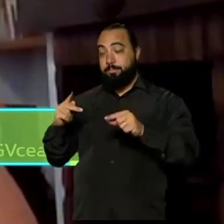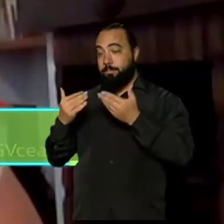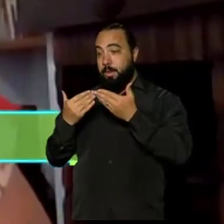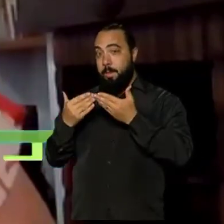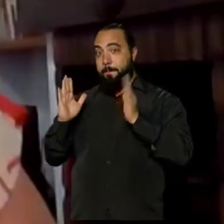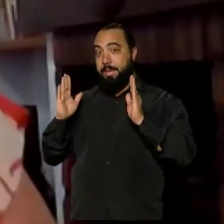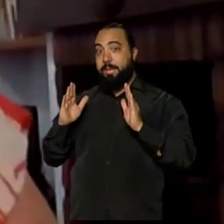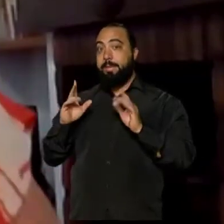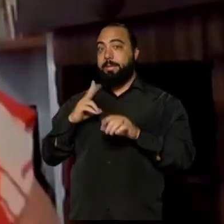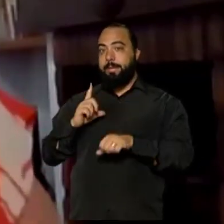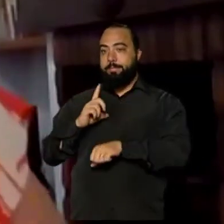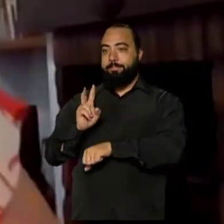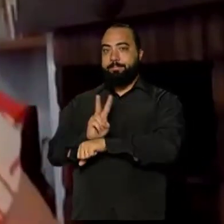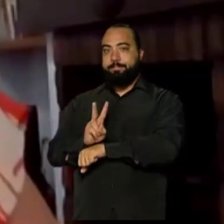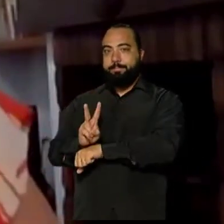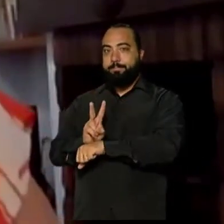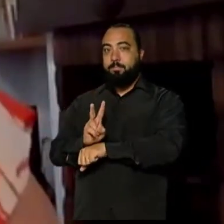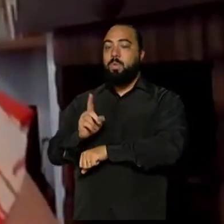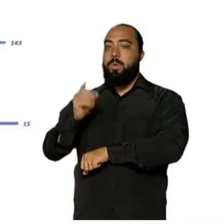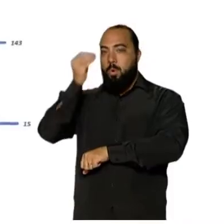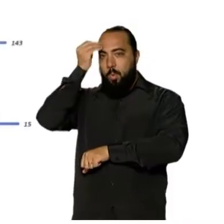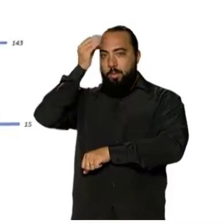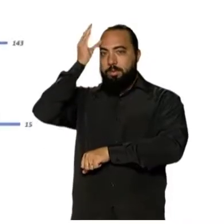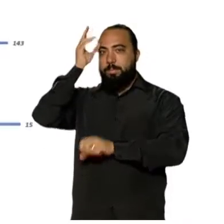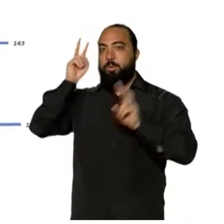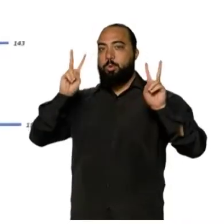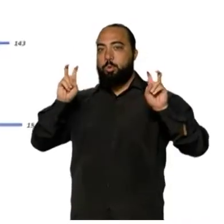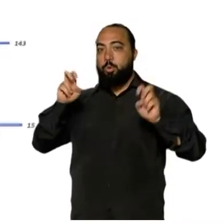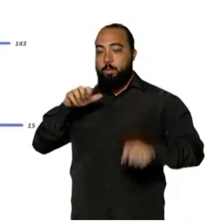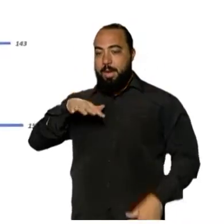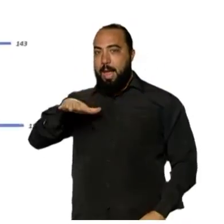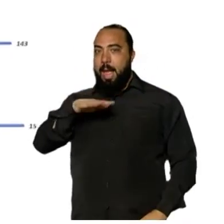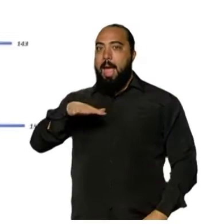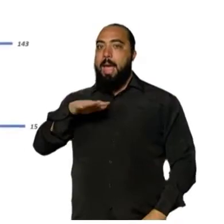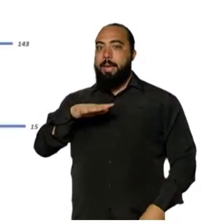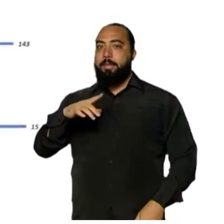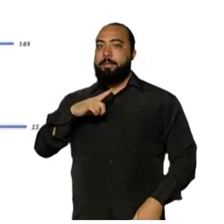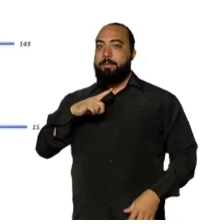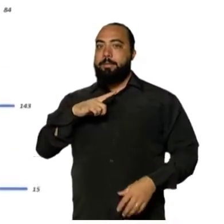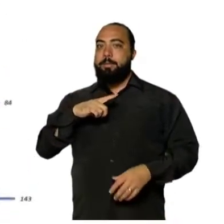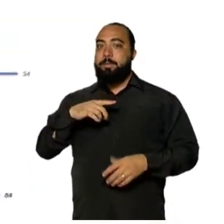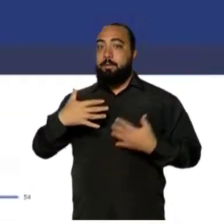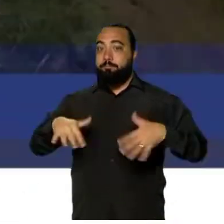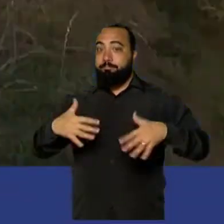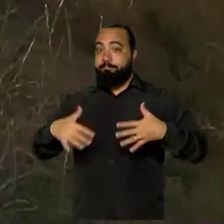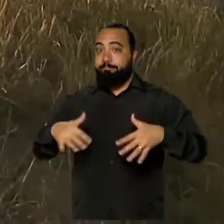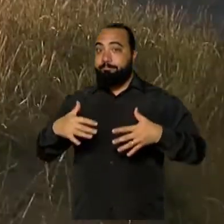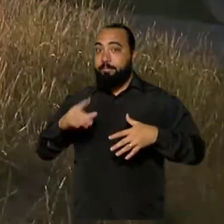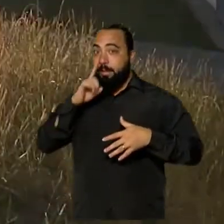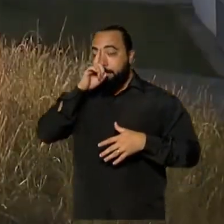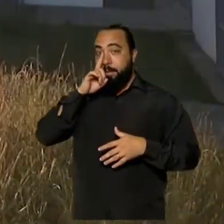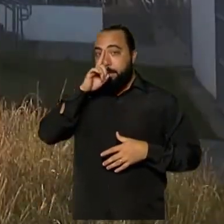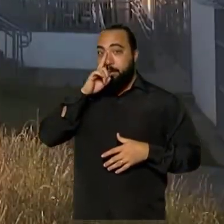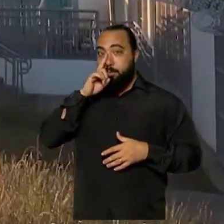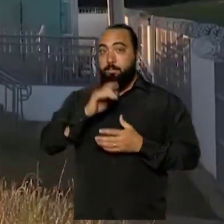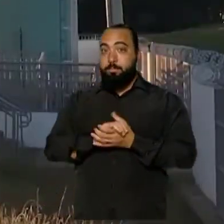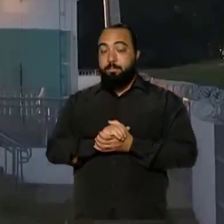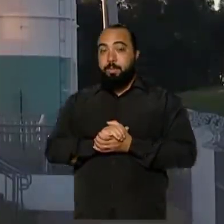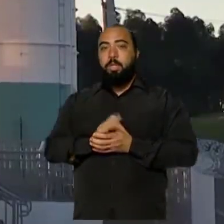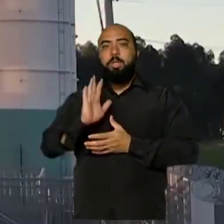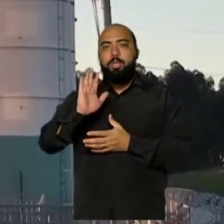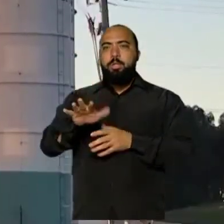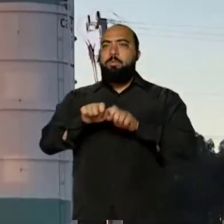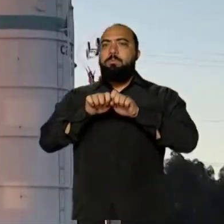o monitoramento e o conhecimento sobre áreas vulneráveis. O SEMADEM já tem uma excelente rede